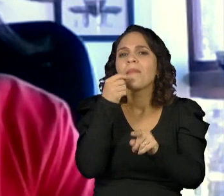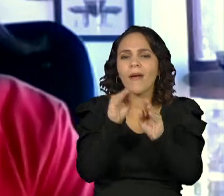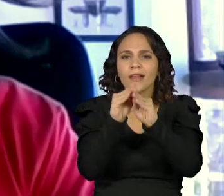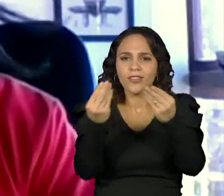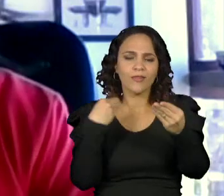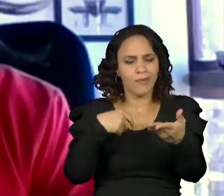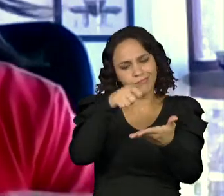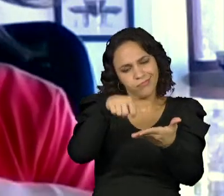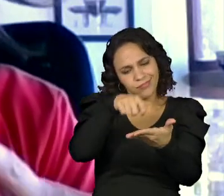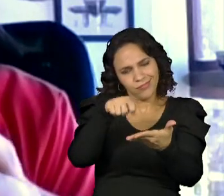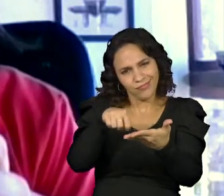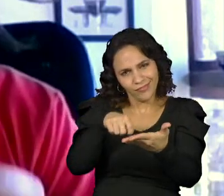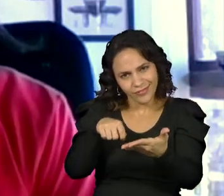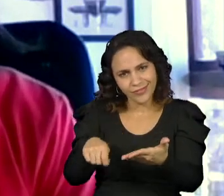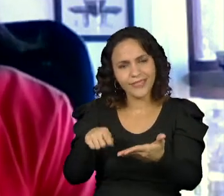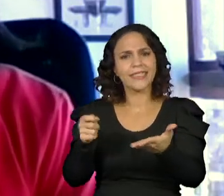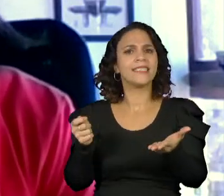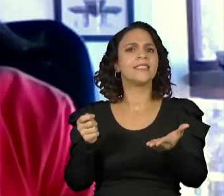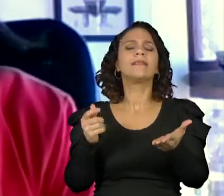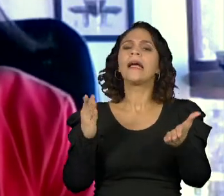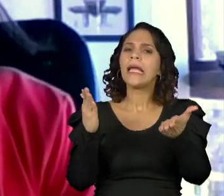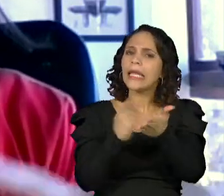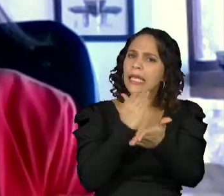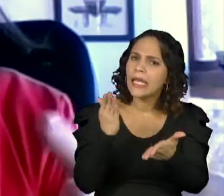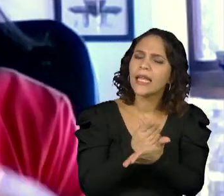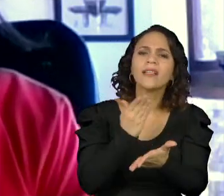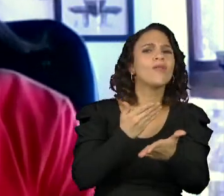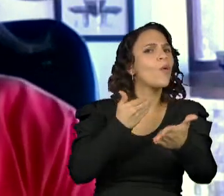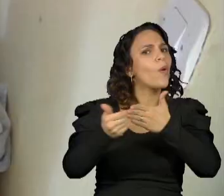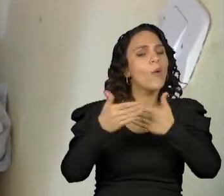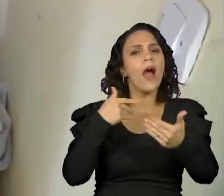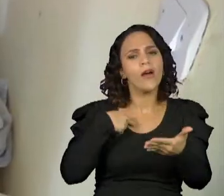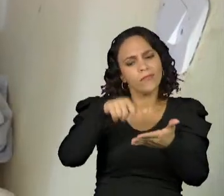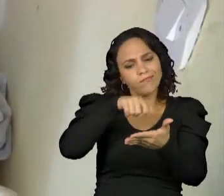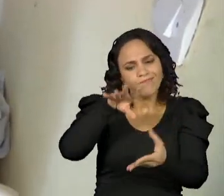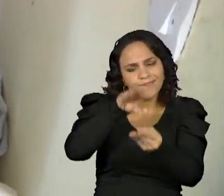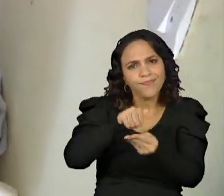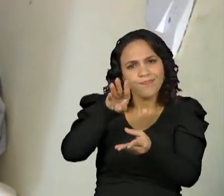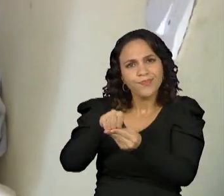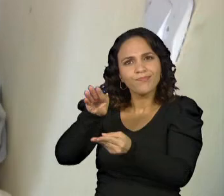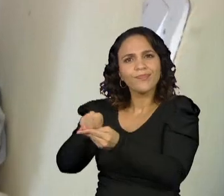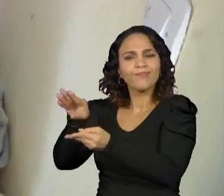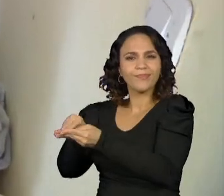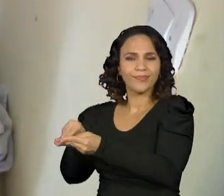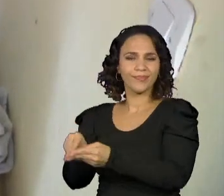vou escrevendo, em livro mesmo impresso, vou escrevendo um pouco de tudo.